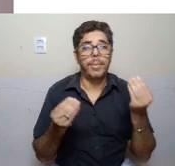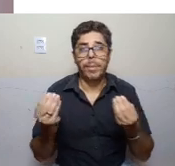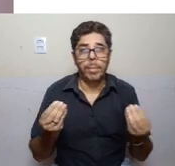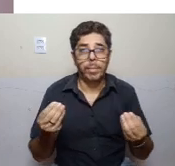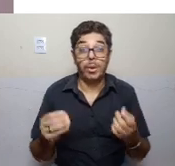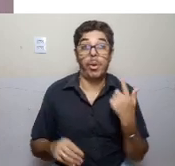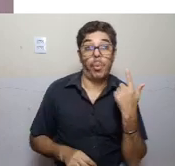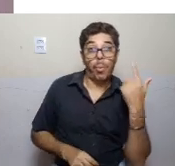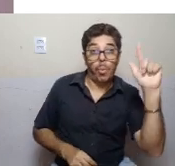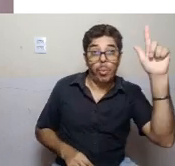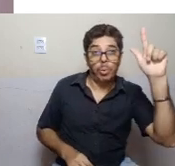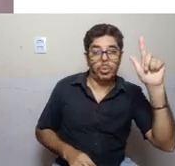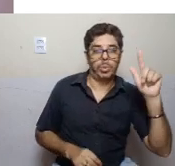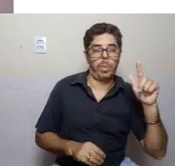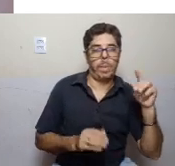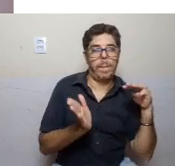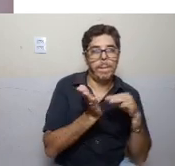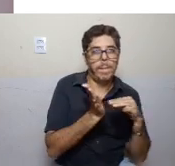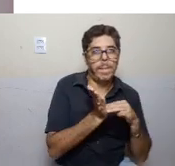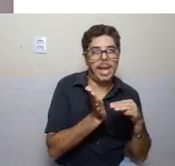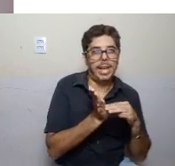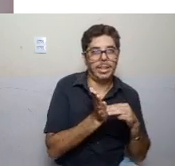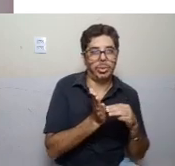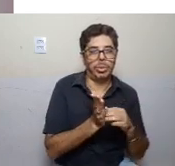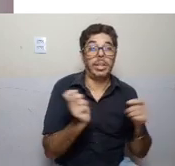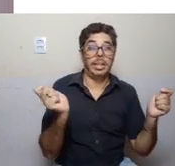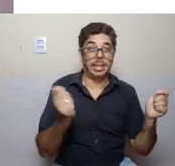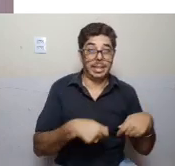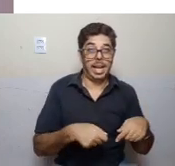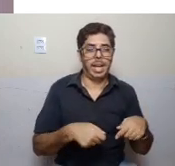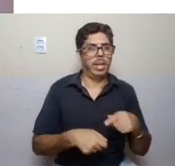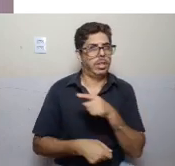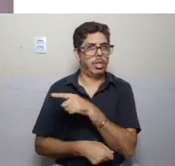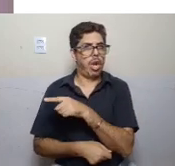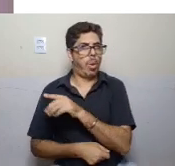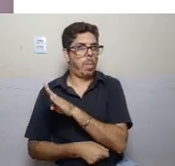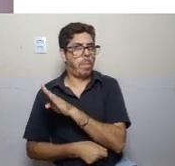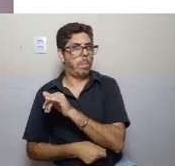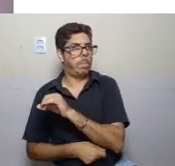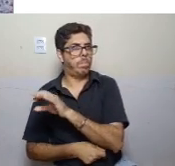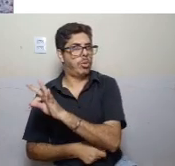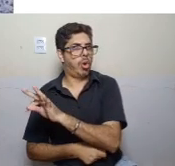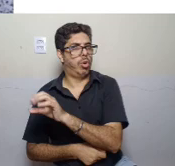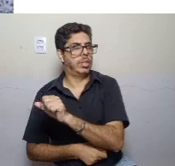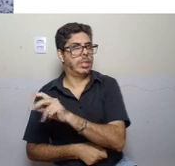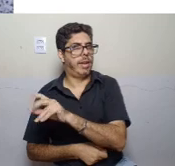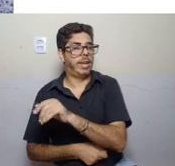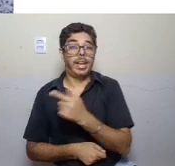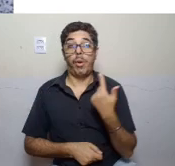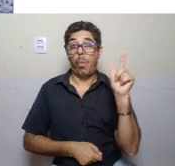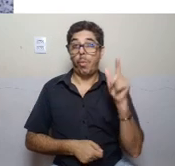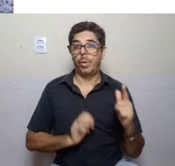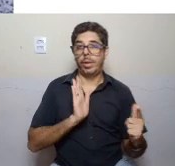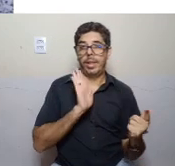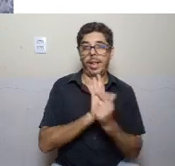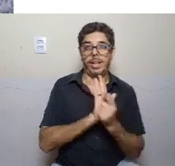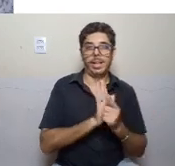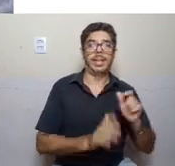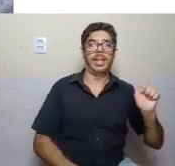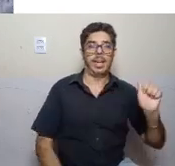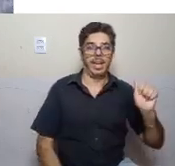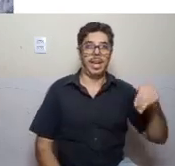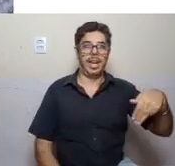magnético, nós temos a mesma saída. Eu vou apresentar um método alternativo para a lei de Biot-Savart. Eu estou falando da lei de Ampère,